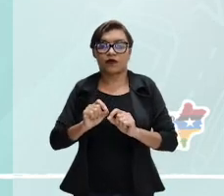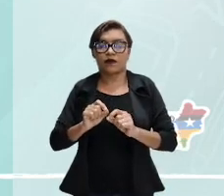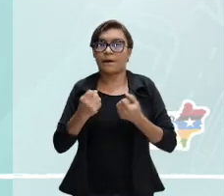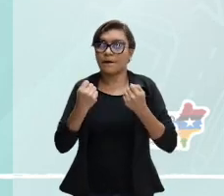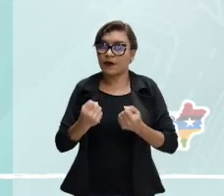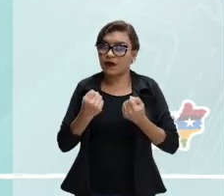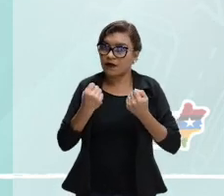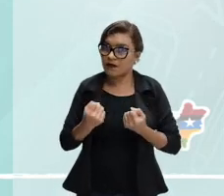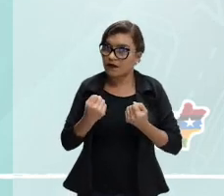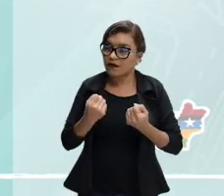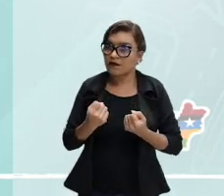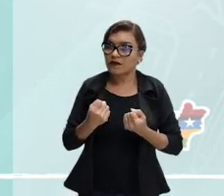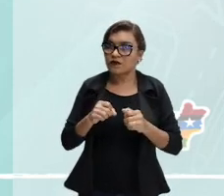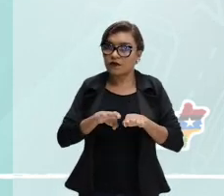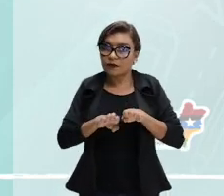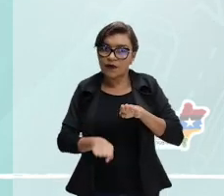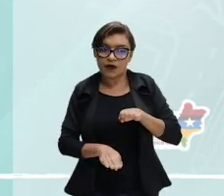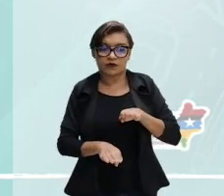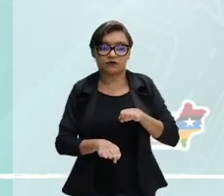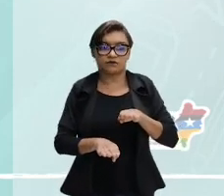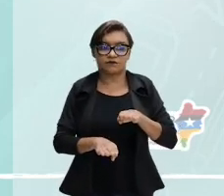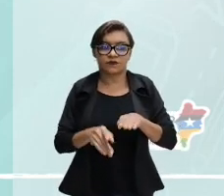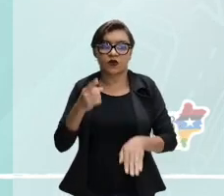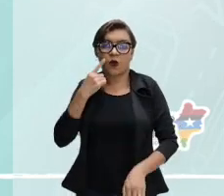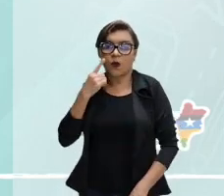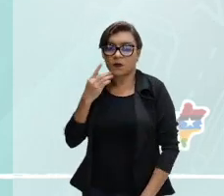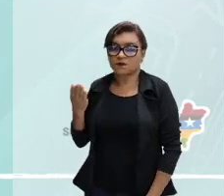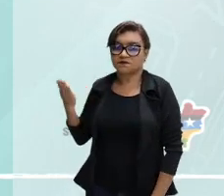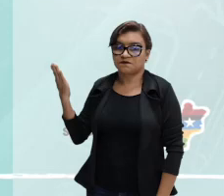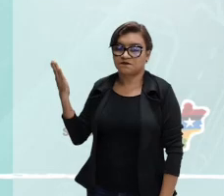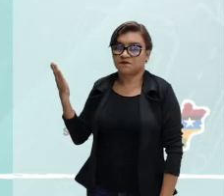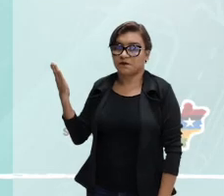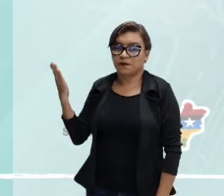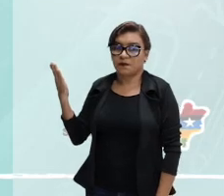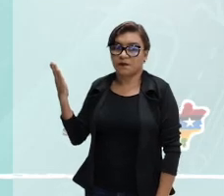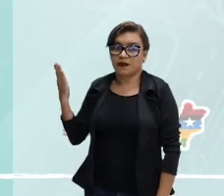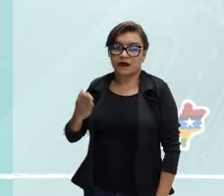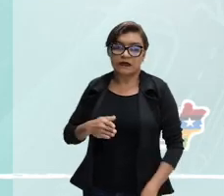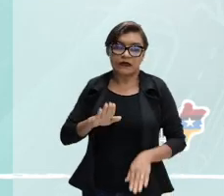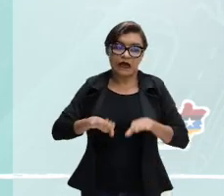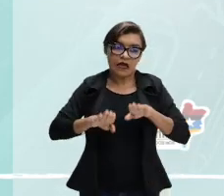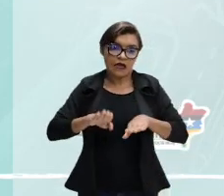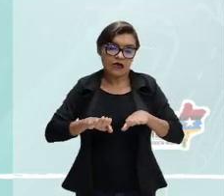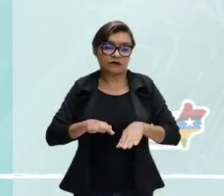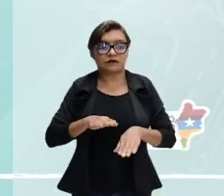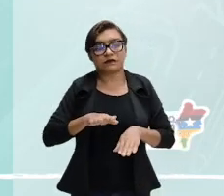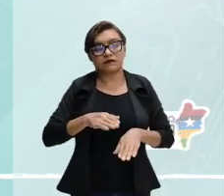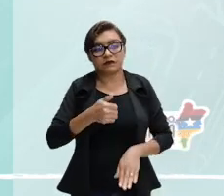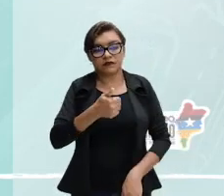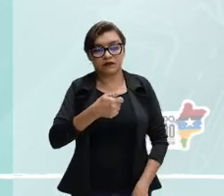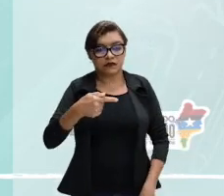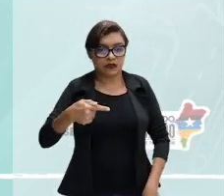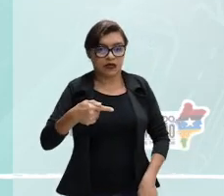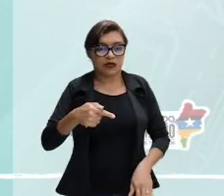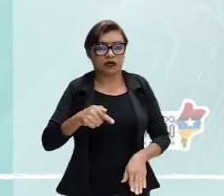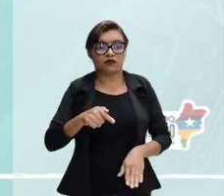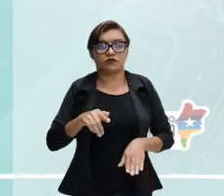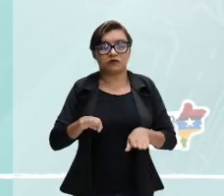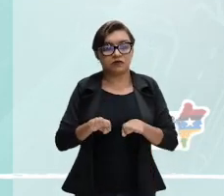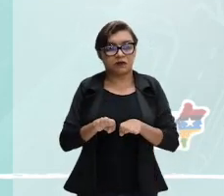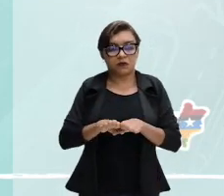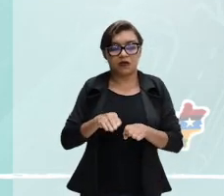Entre 17 e 18,49, esse indivíduo o quê? E ainda estar abaixo do peso.